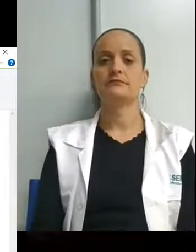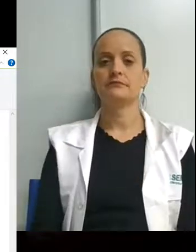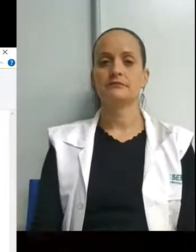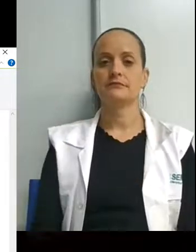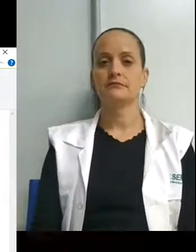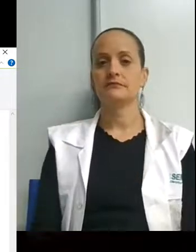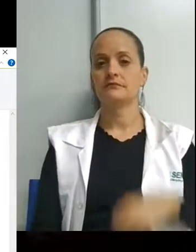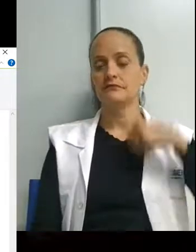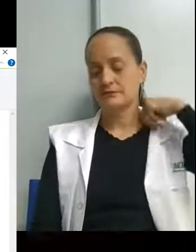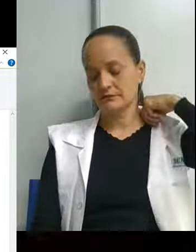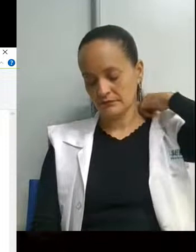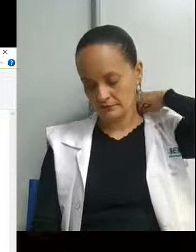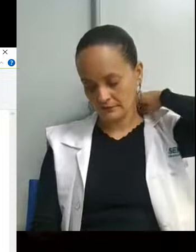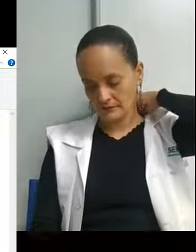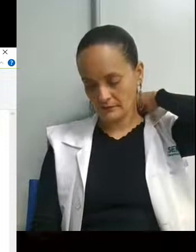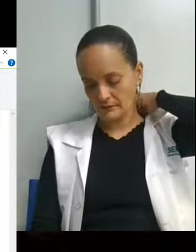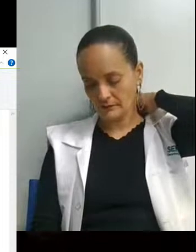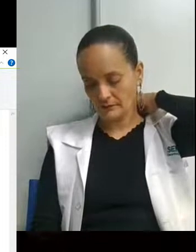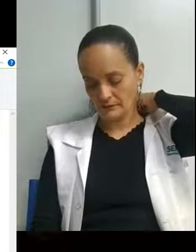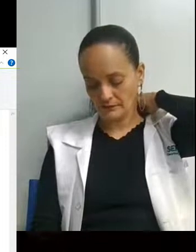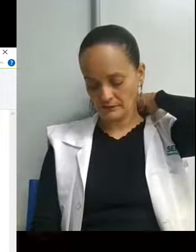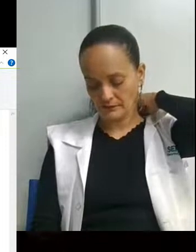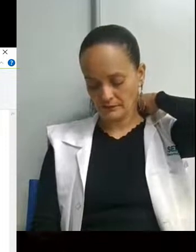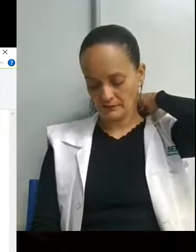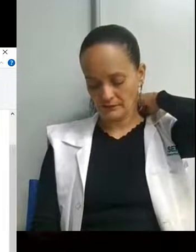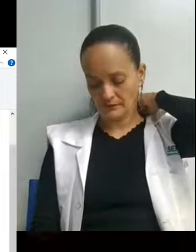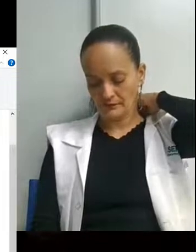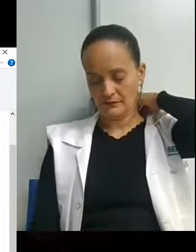Circuito da casa.